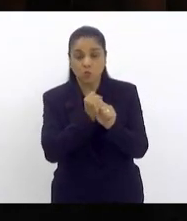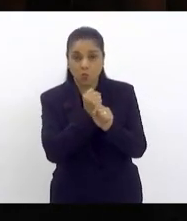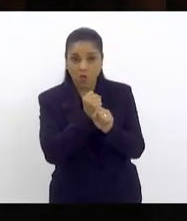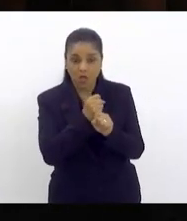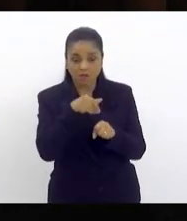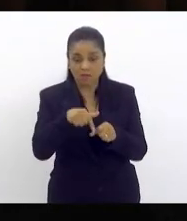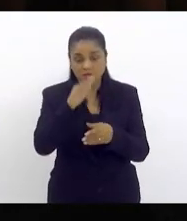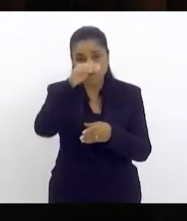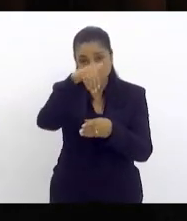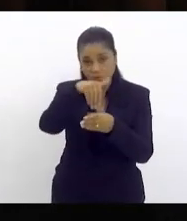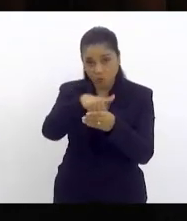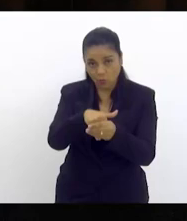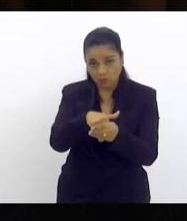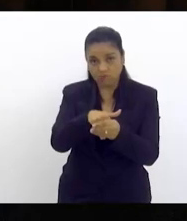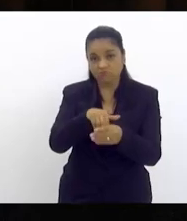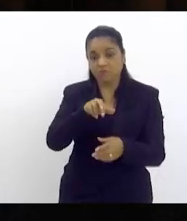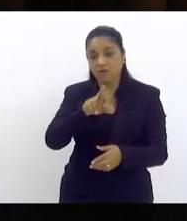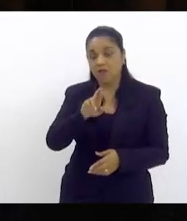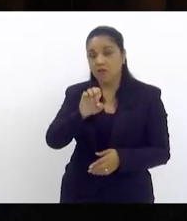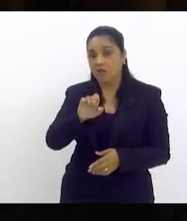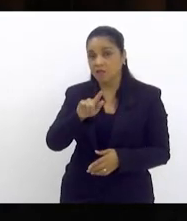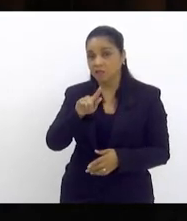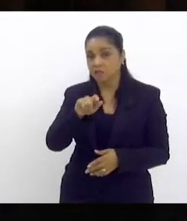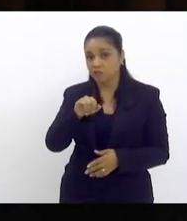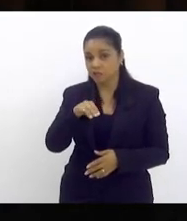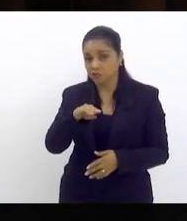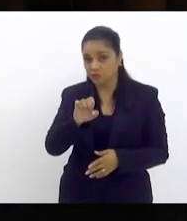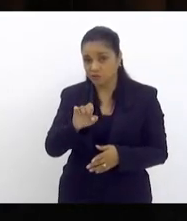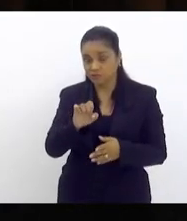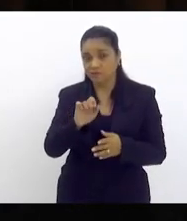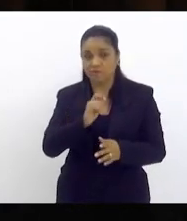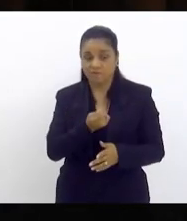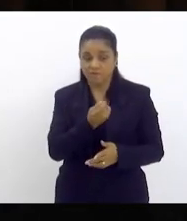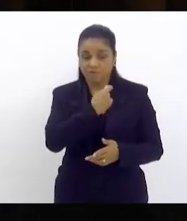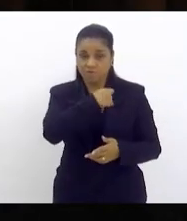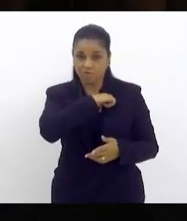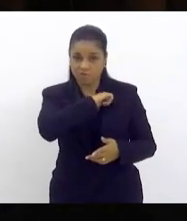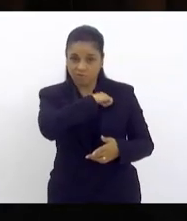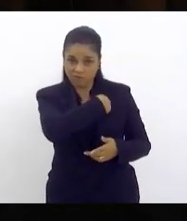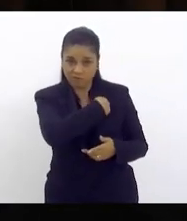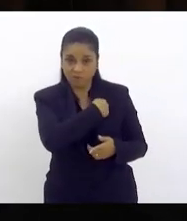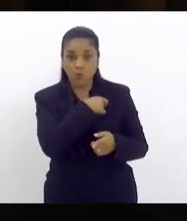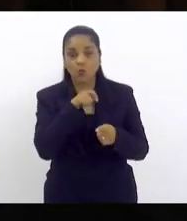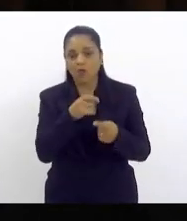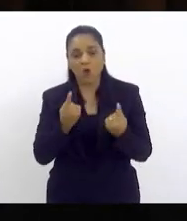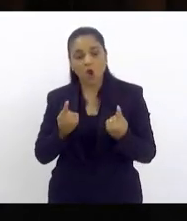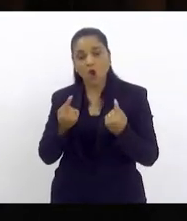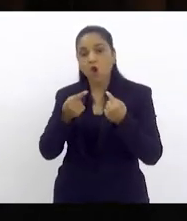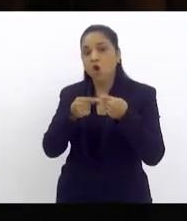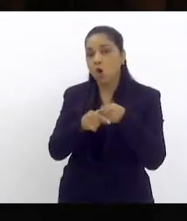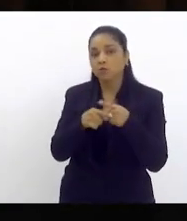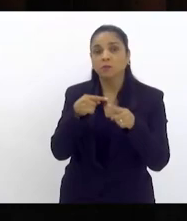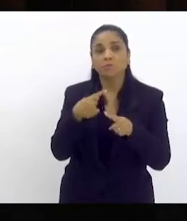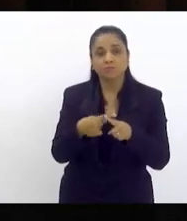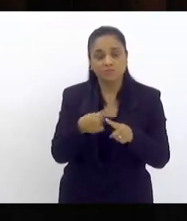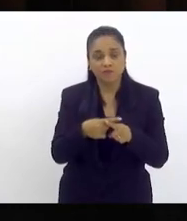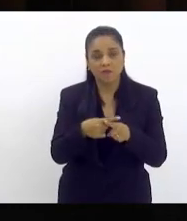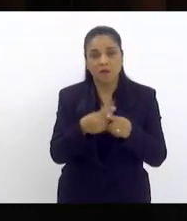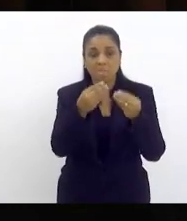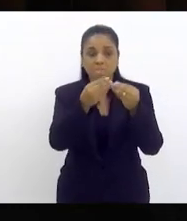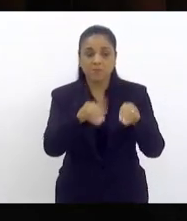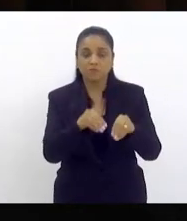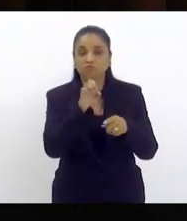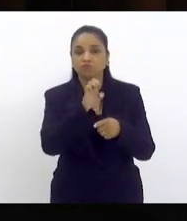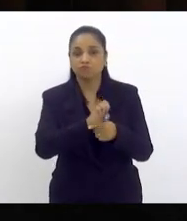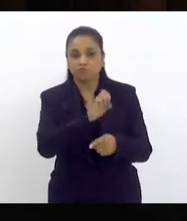casa, o regime de recuperação fiscal, fomos contra, porque era um regime extremamente danoso para o estado do Rio de